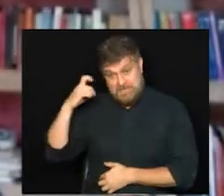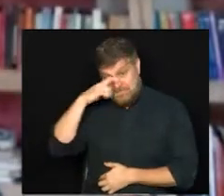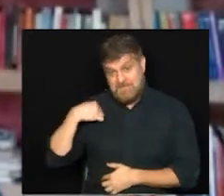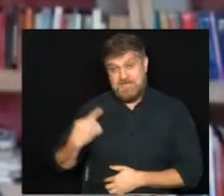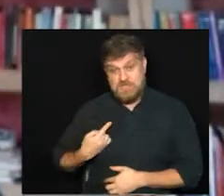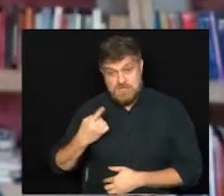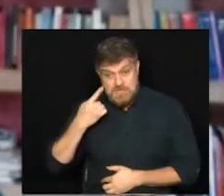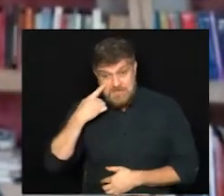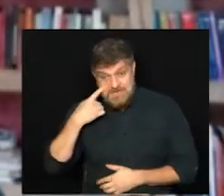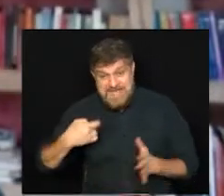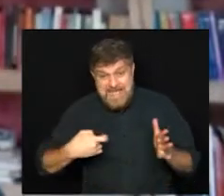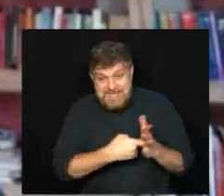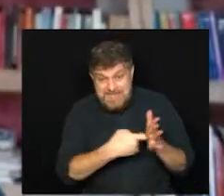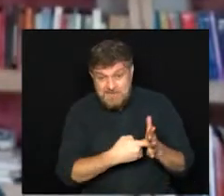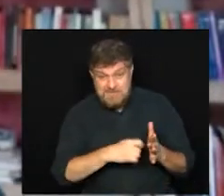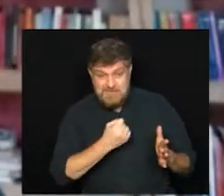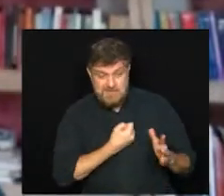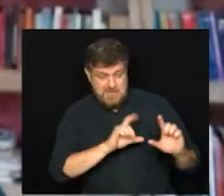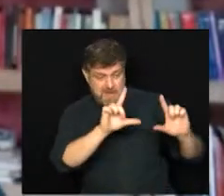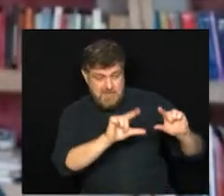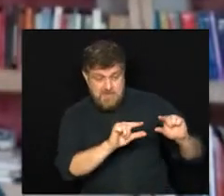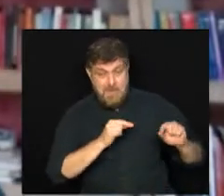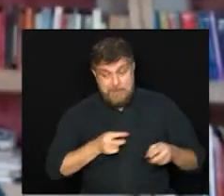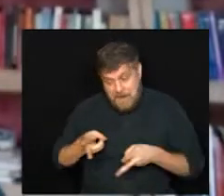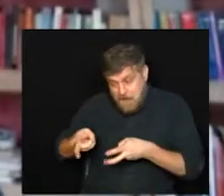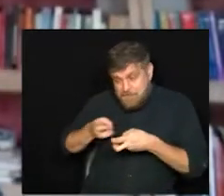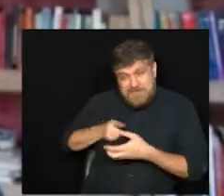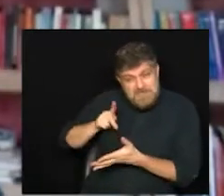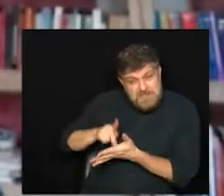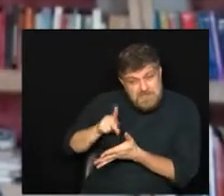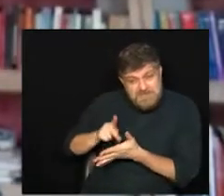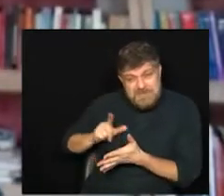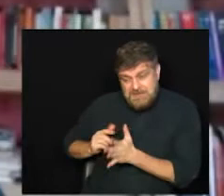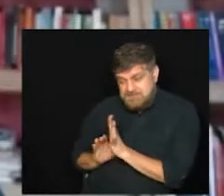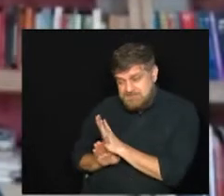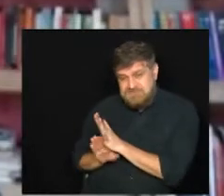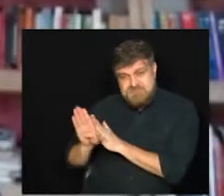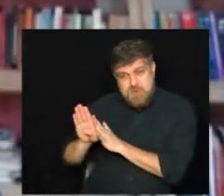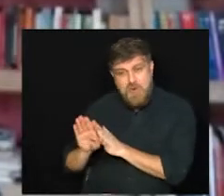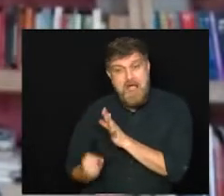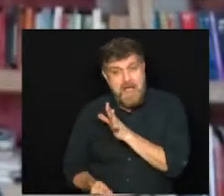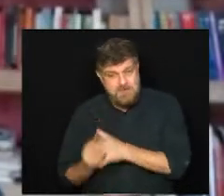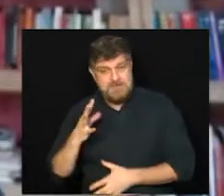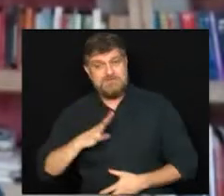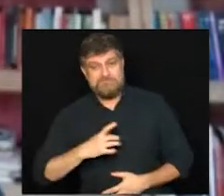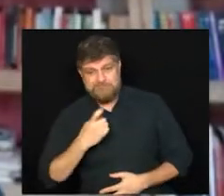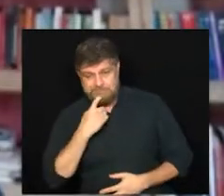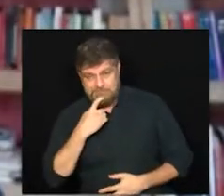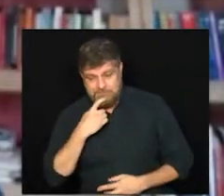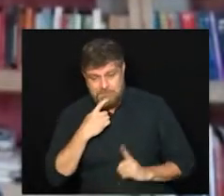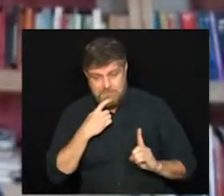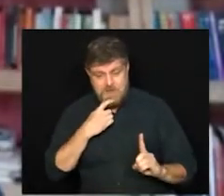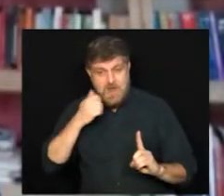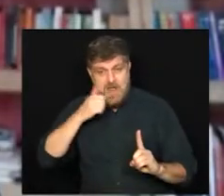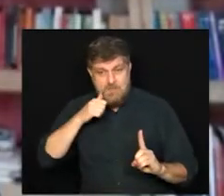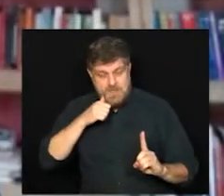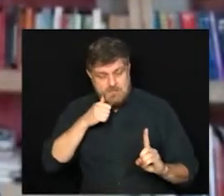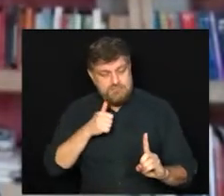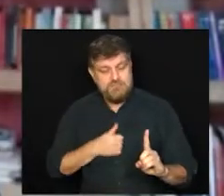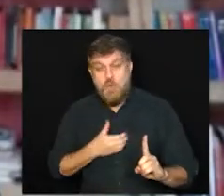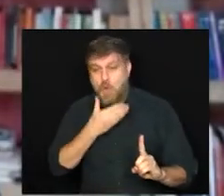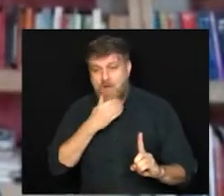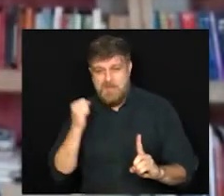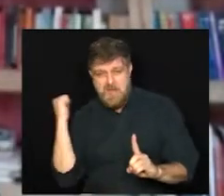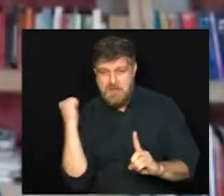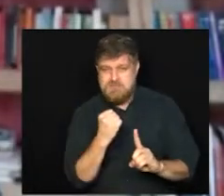no número de denúncias, contudo, nós temos visto aí, como aconteceu na cidade de Campinas, casos de feminicídio, que é